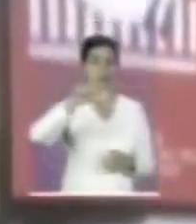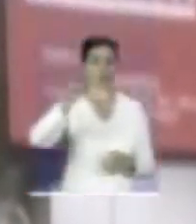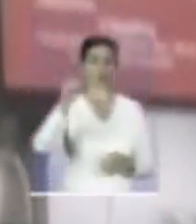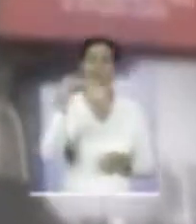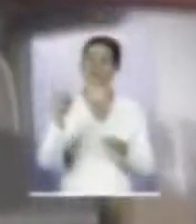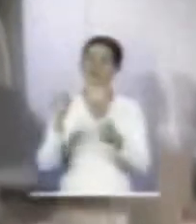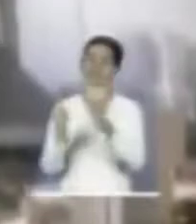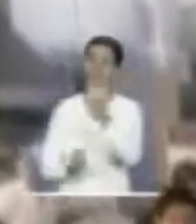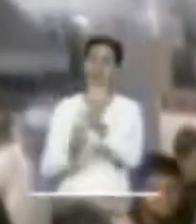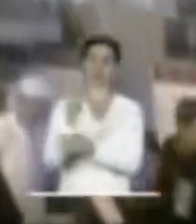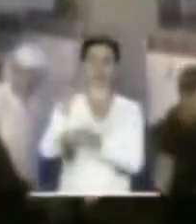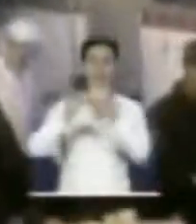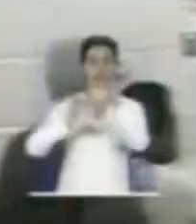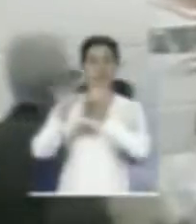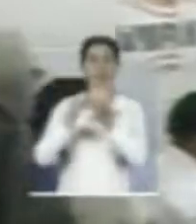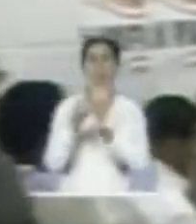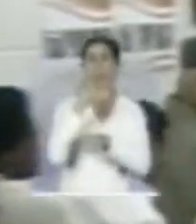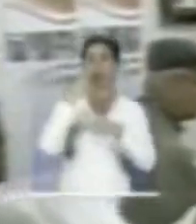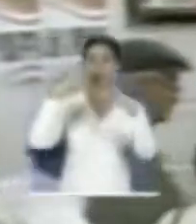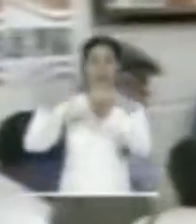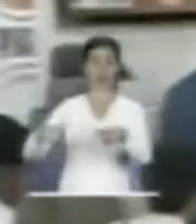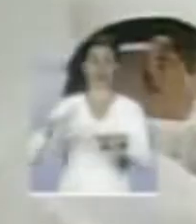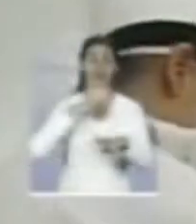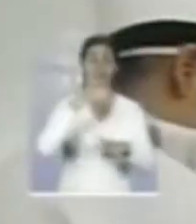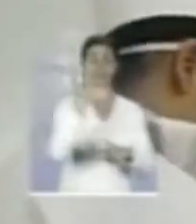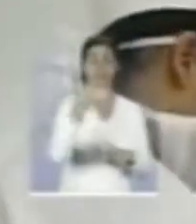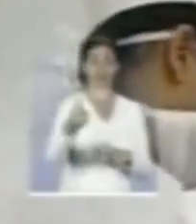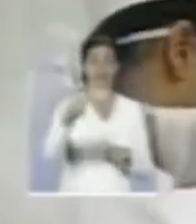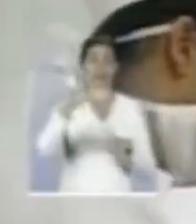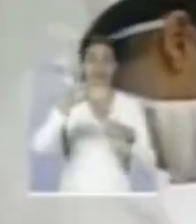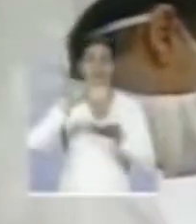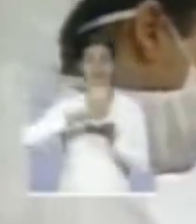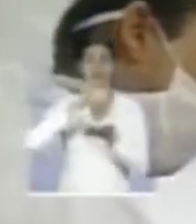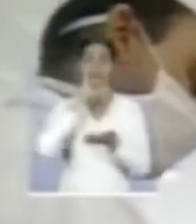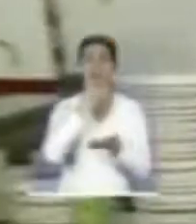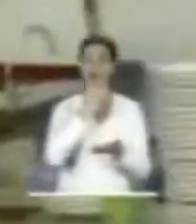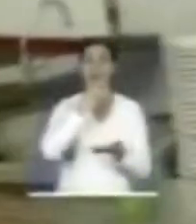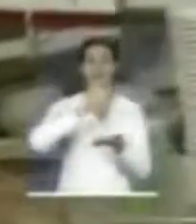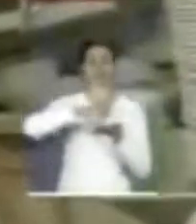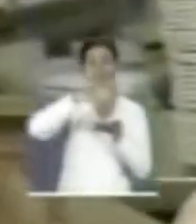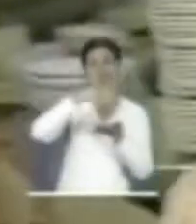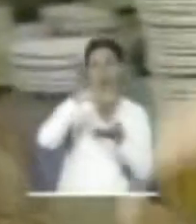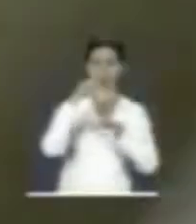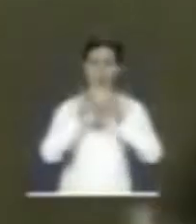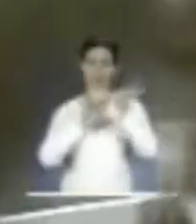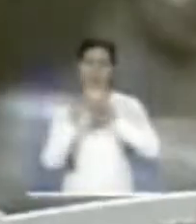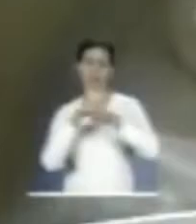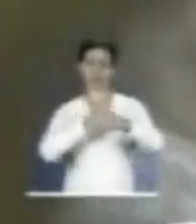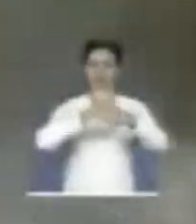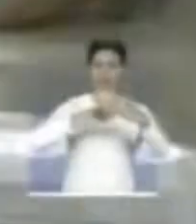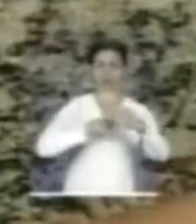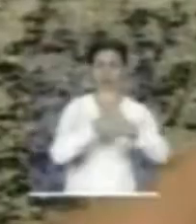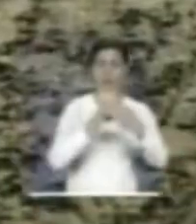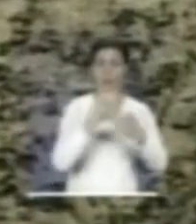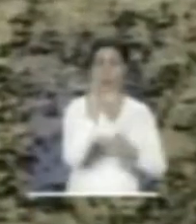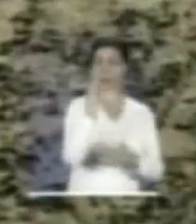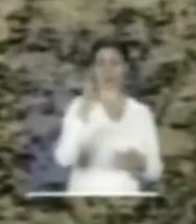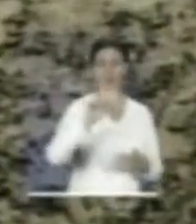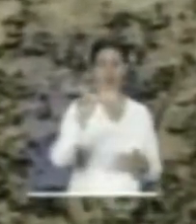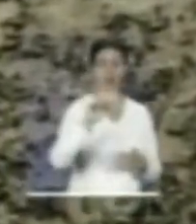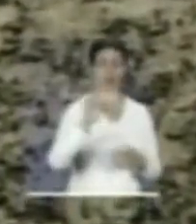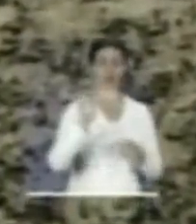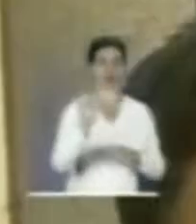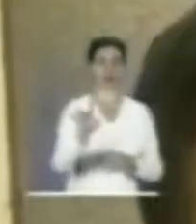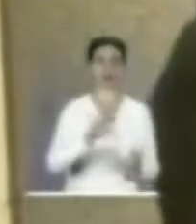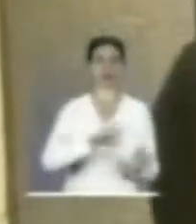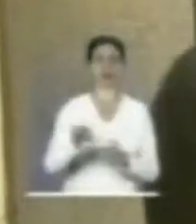Geraldo Alckmin fez o Bom Prato, 26 restaurantes populares. Aqui, a comida é caprichada e só custa